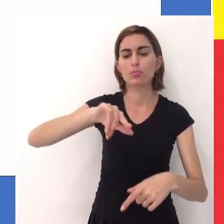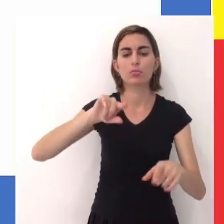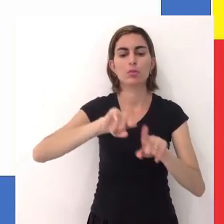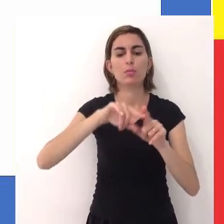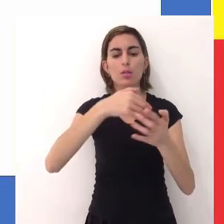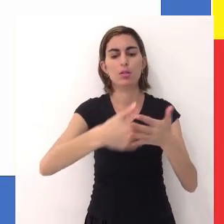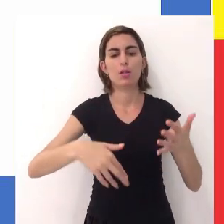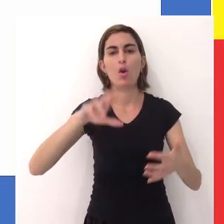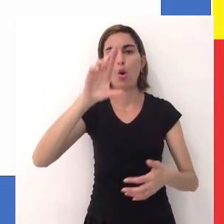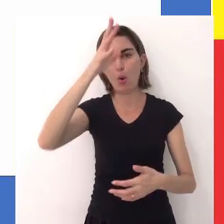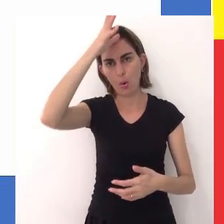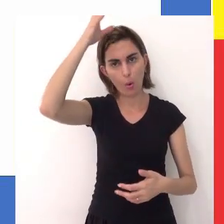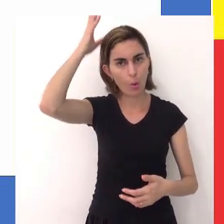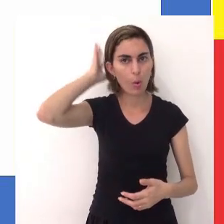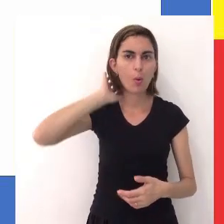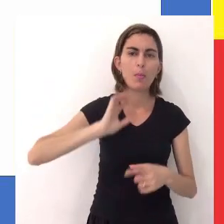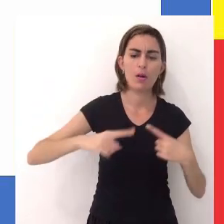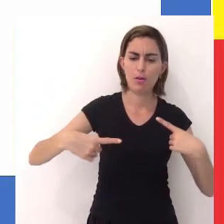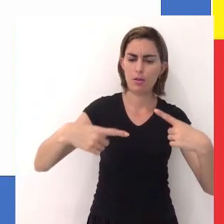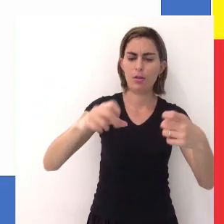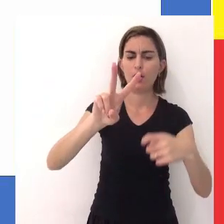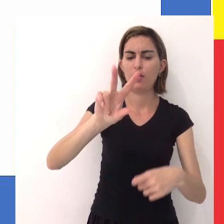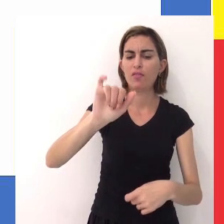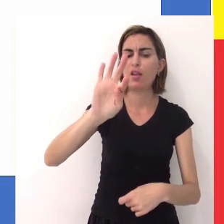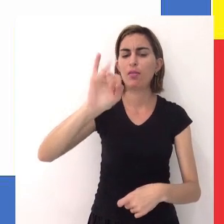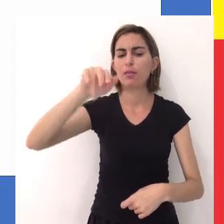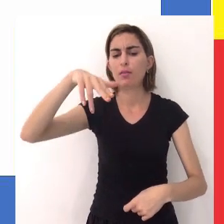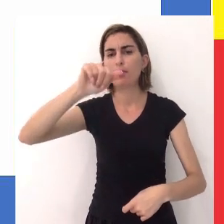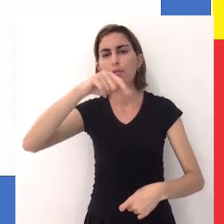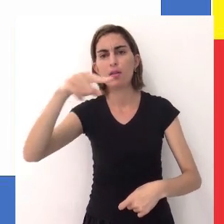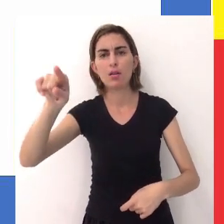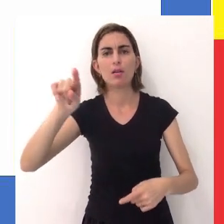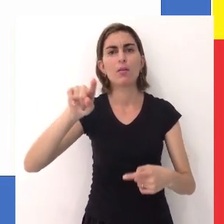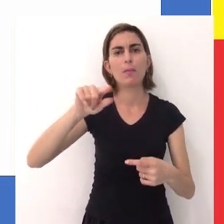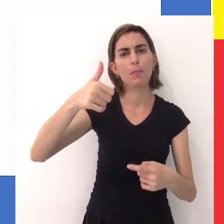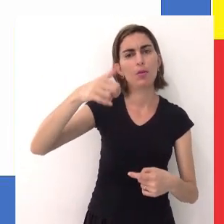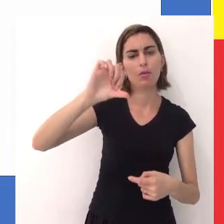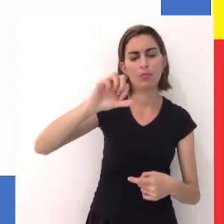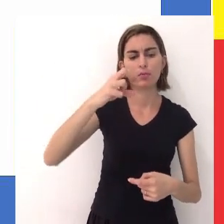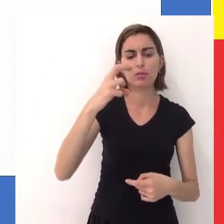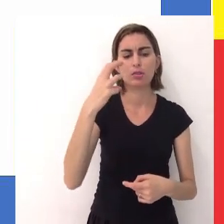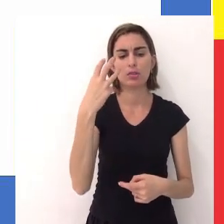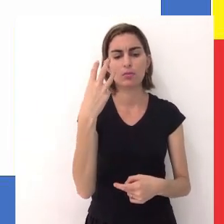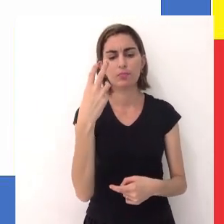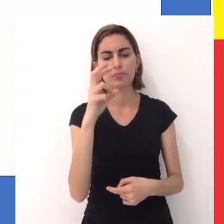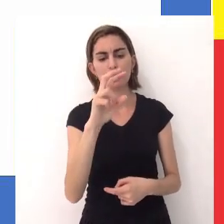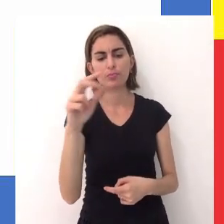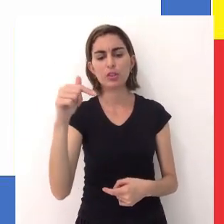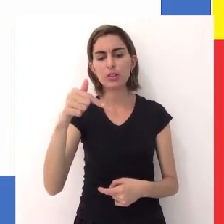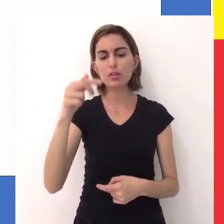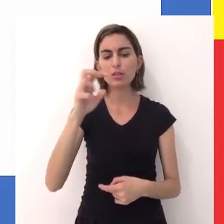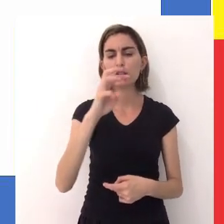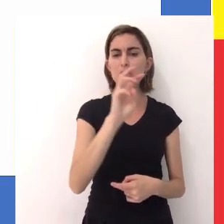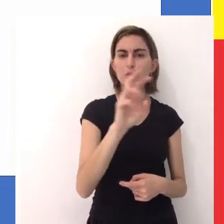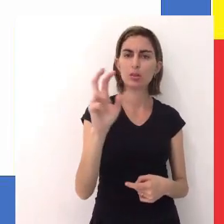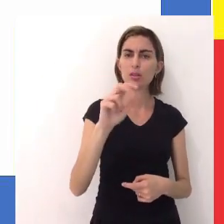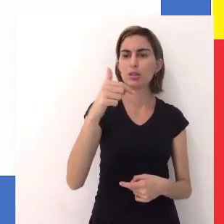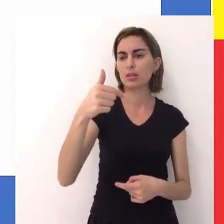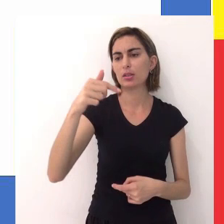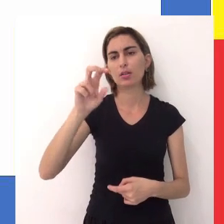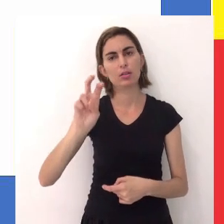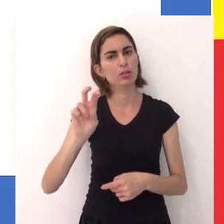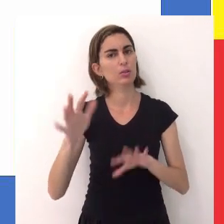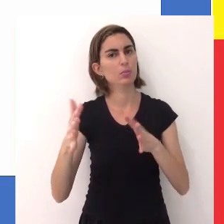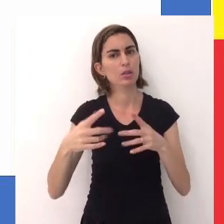também o Tratado de Roma, a Guerra do Vietnã. Eu destaco para vocês aí, em 1955 a 1975, a Guerra